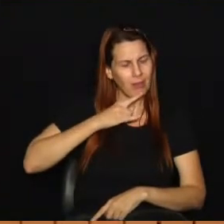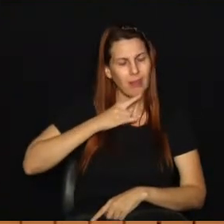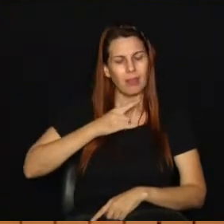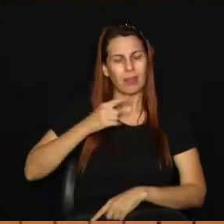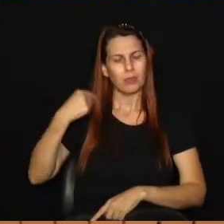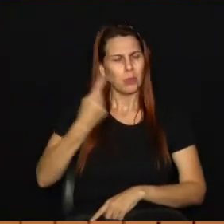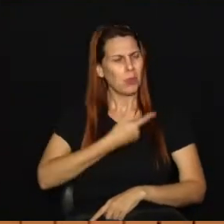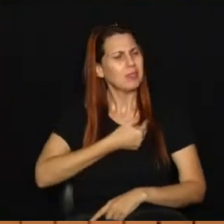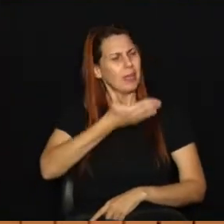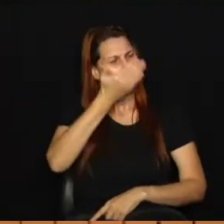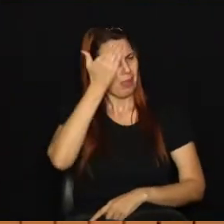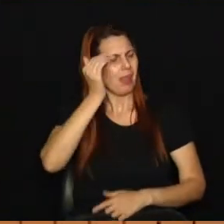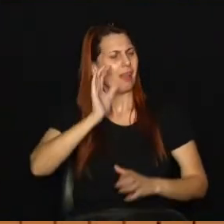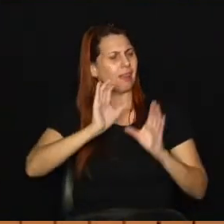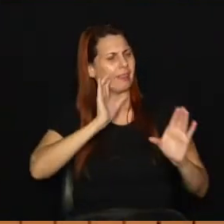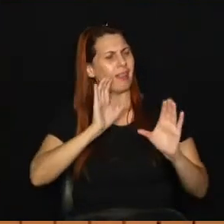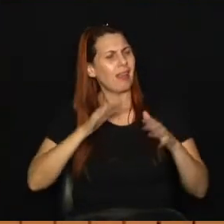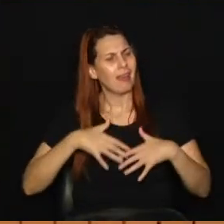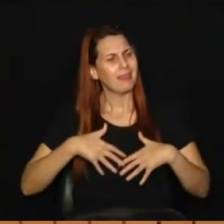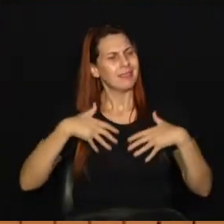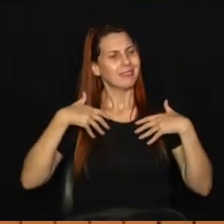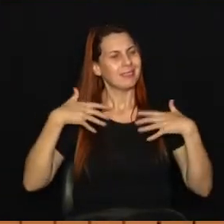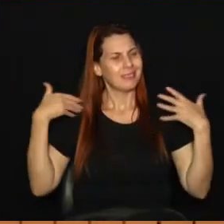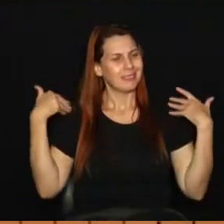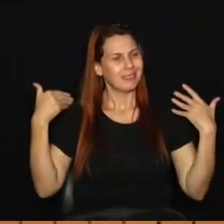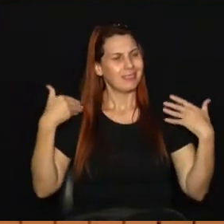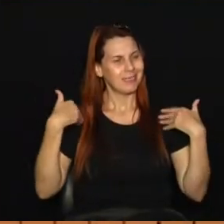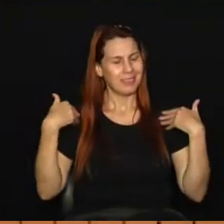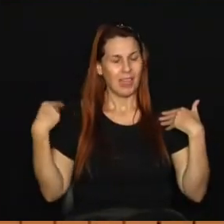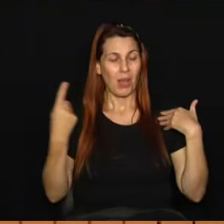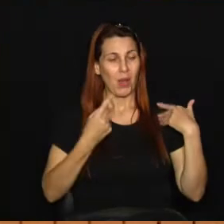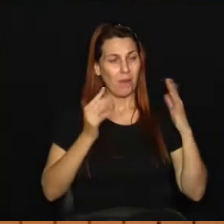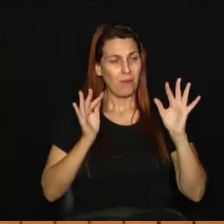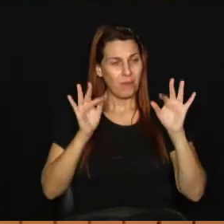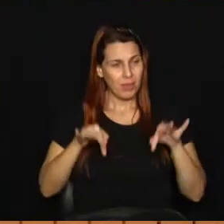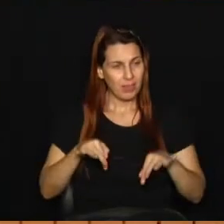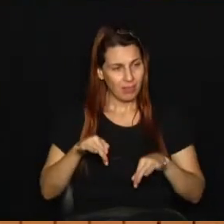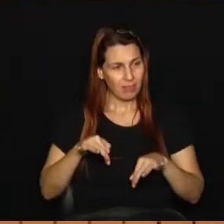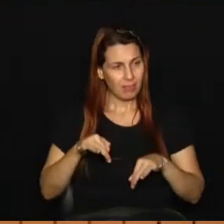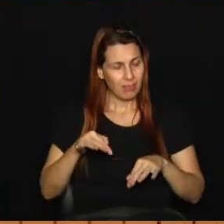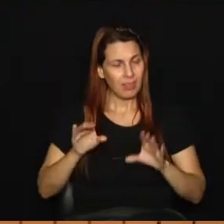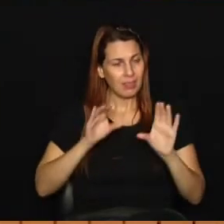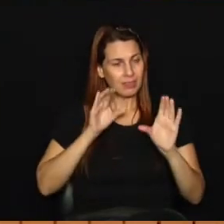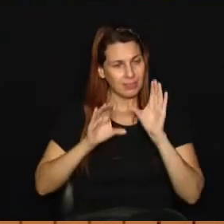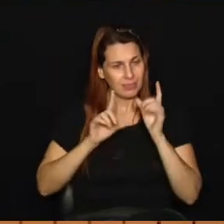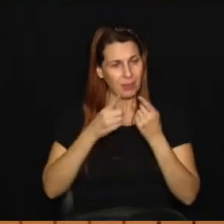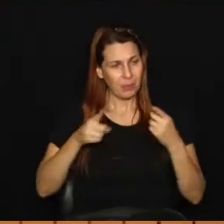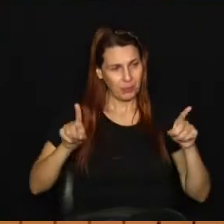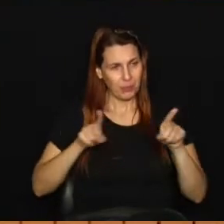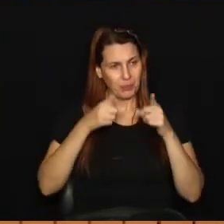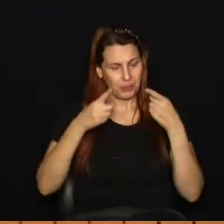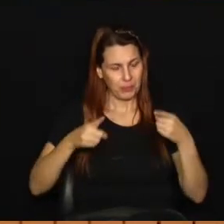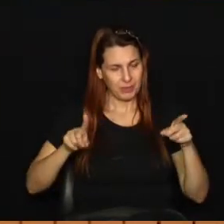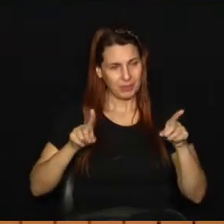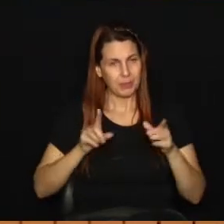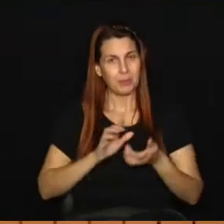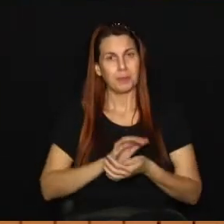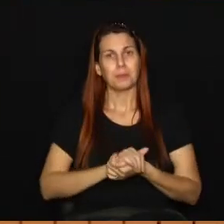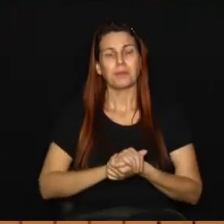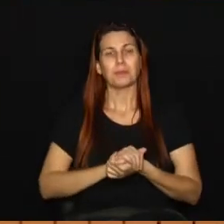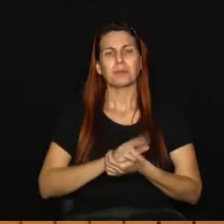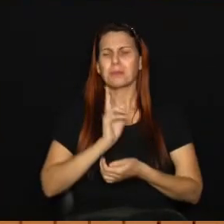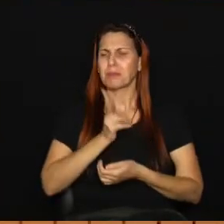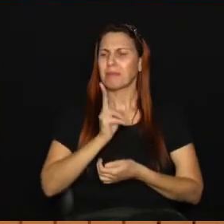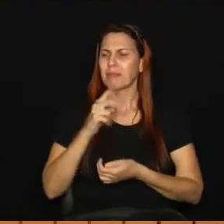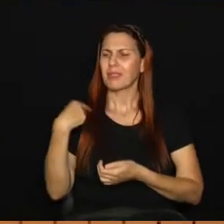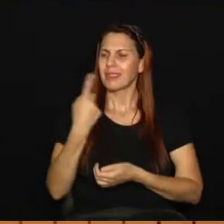nos alegramos, né? E que nós vamos, para finalizar essa fala, cantar essa música que sempre